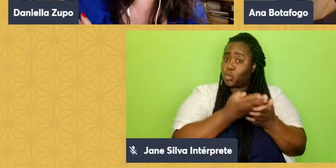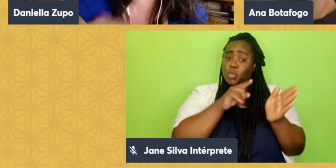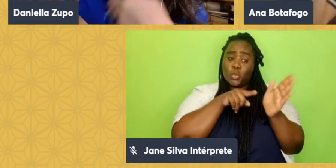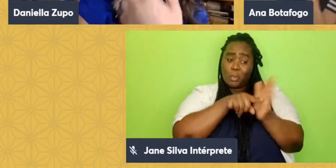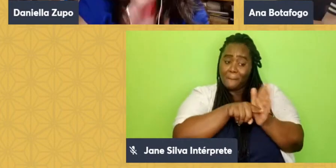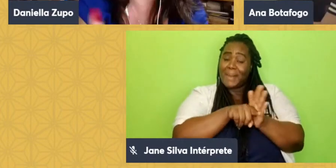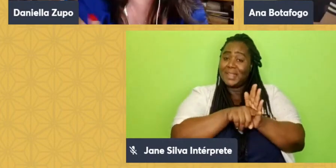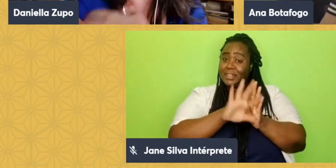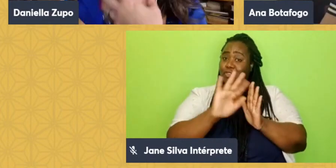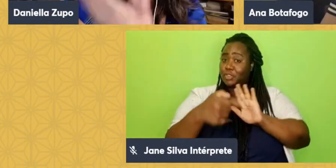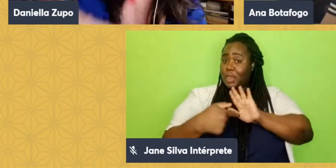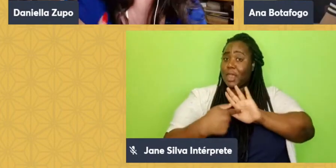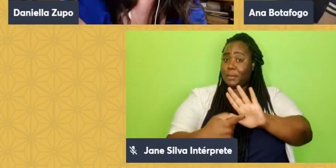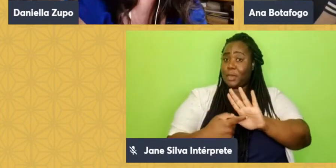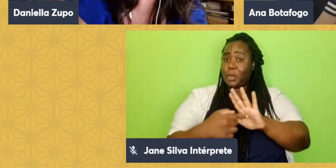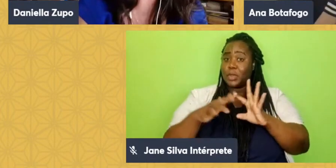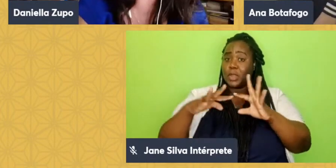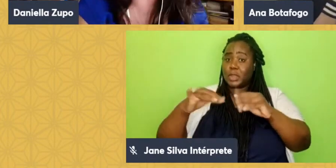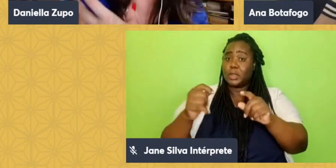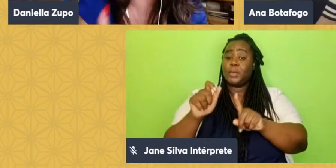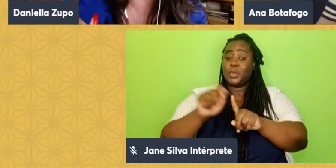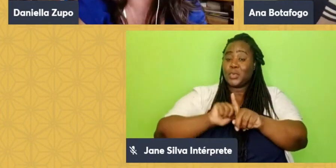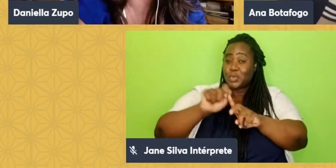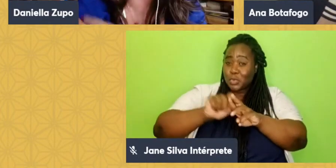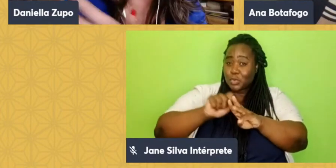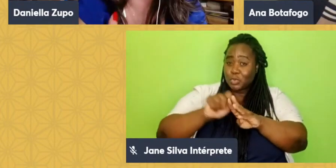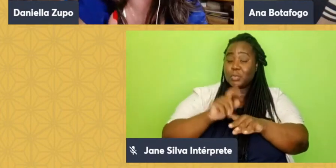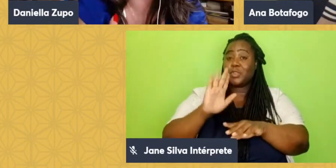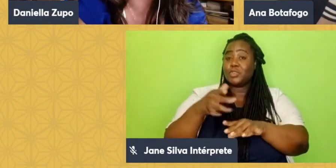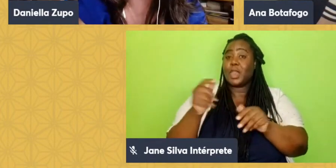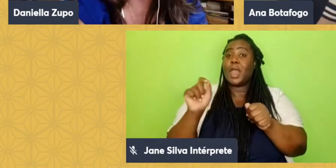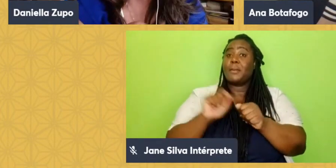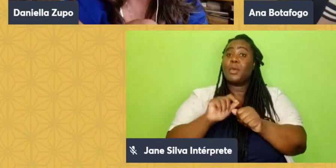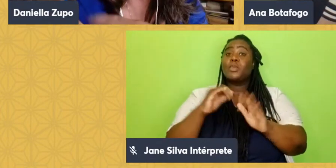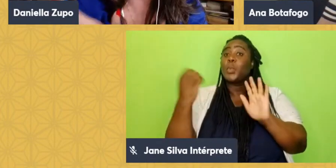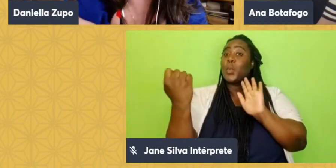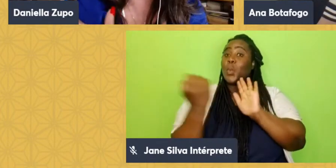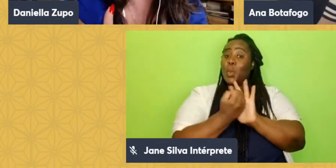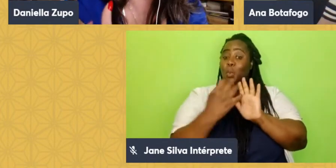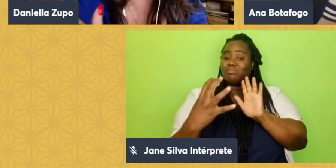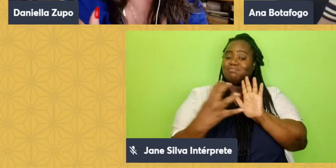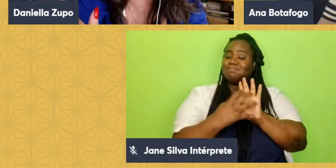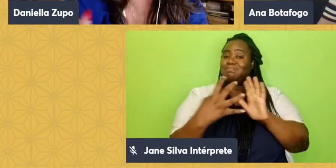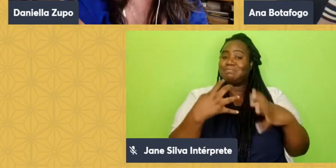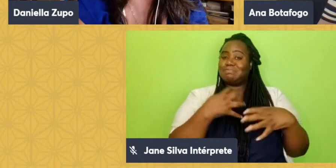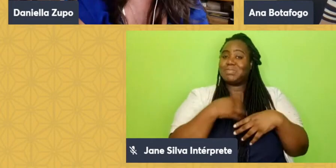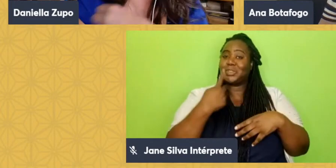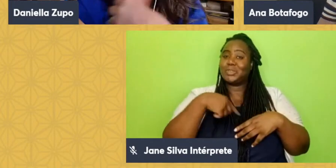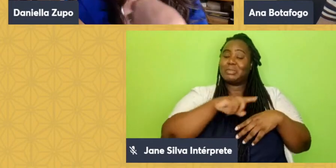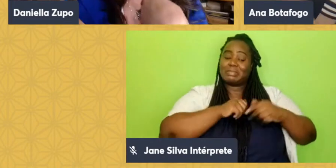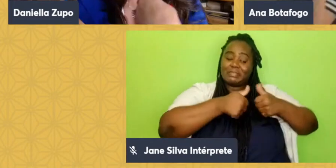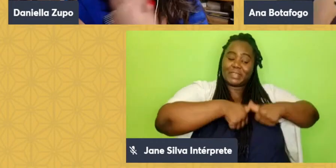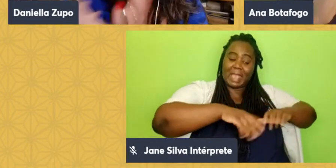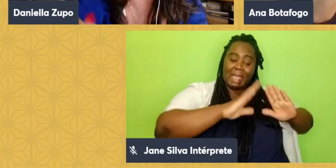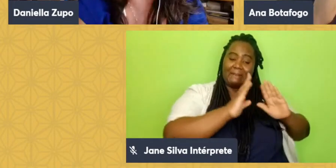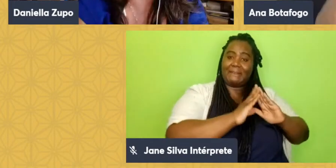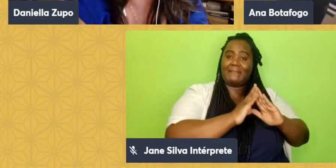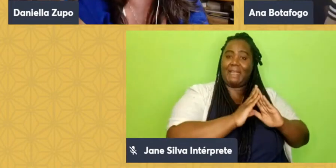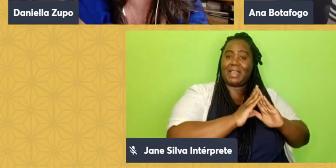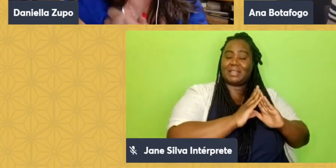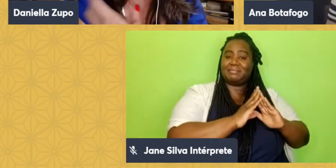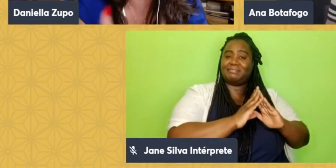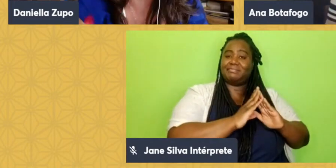belo isso após todos esses meses né de que revelam os impactos desse confinamento até